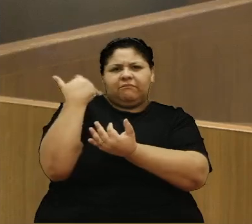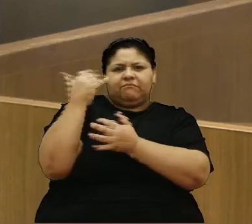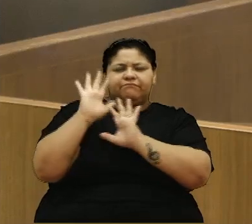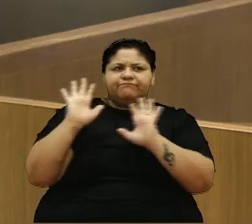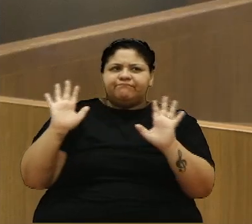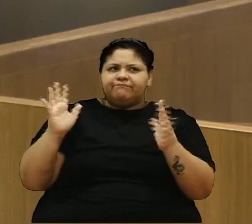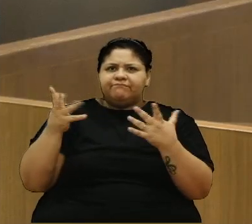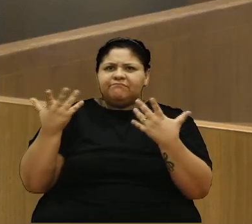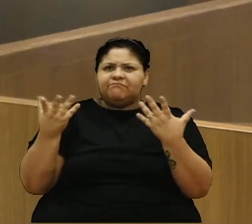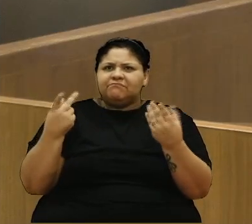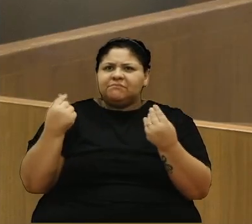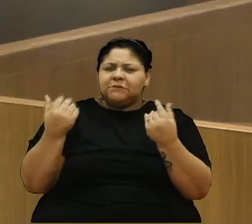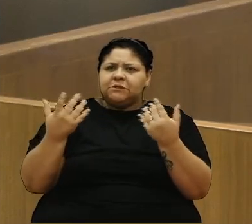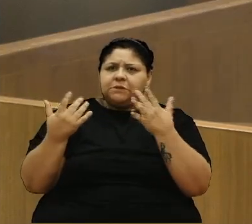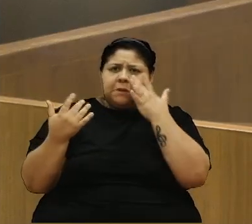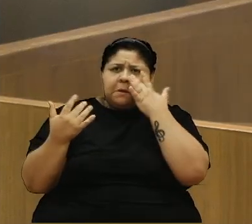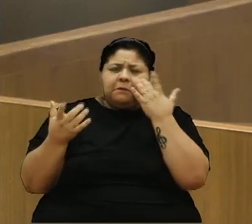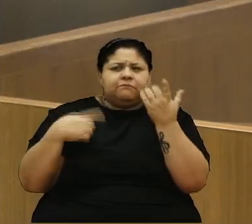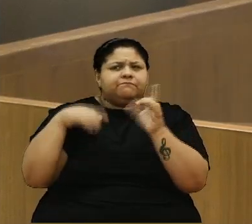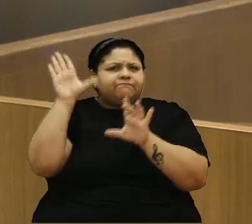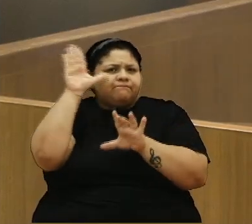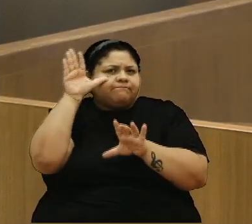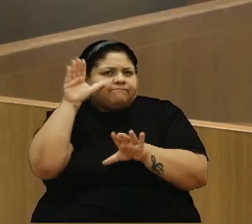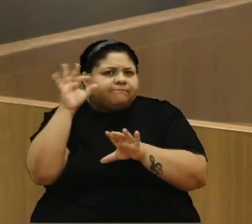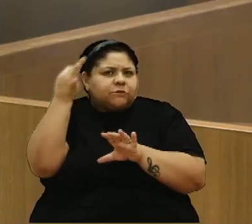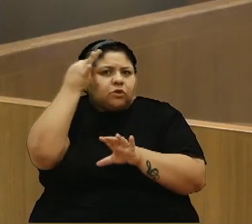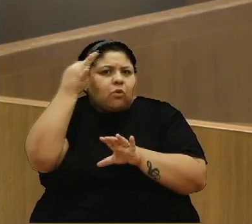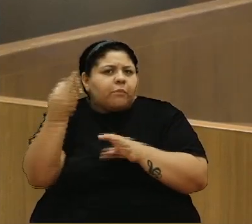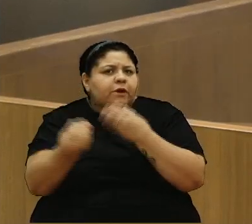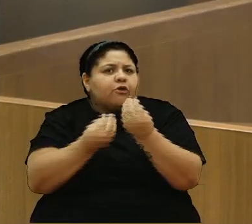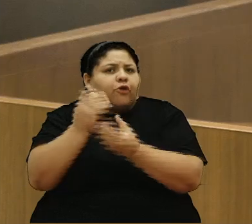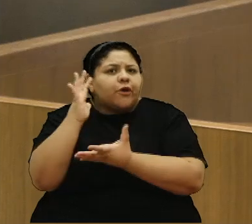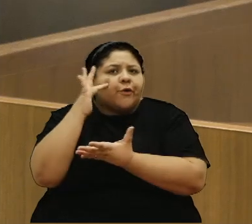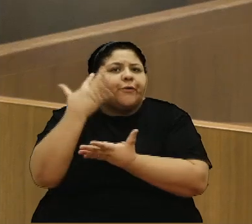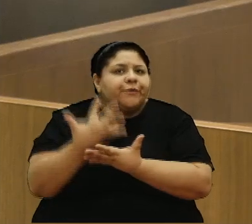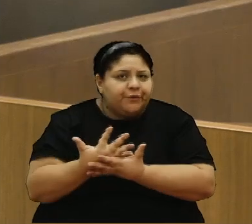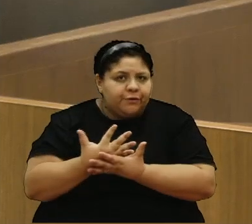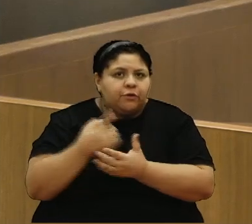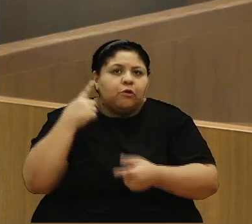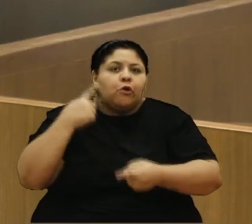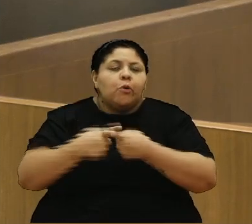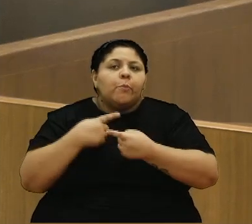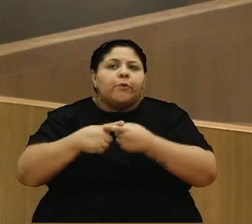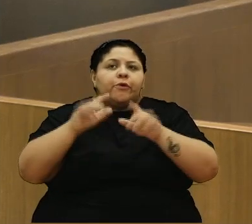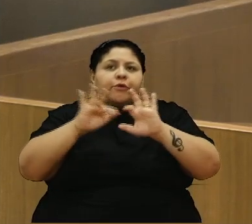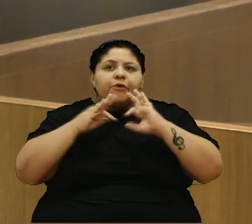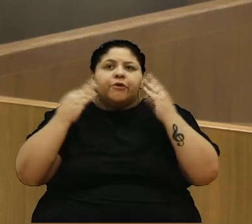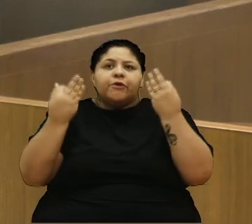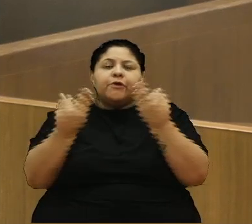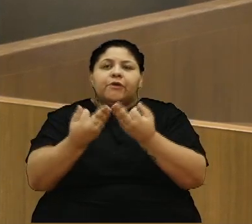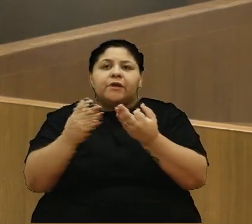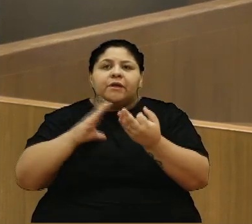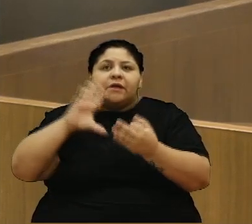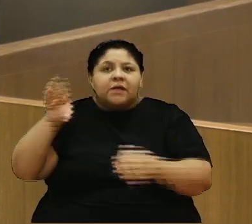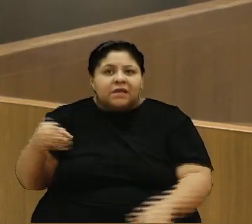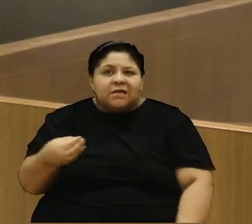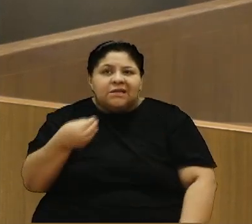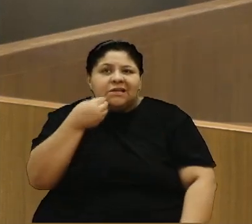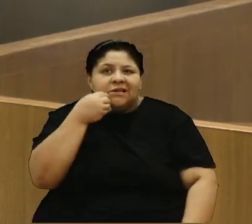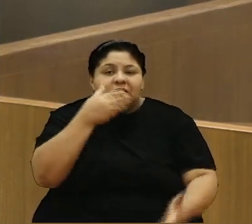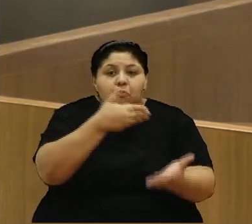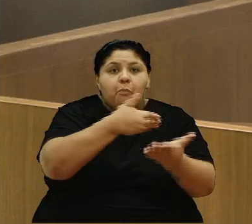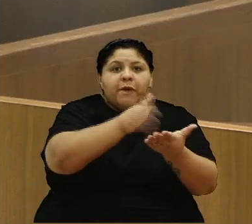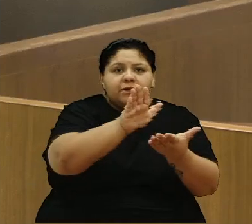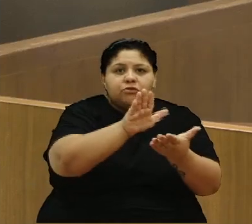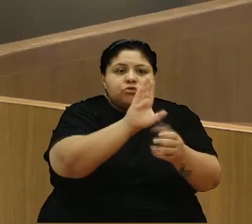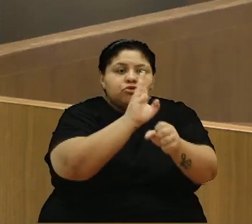assim uma certa curiosidade de compreender o que levava aquelas famílias, então, a terem a possibilidade de despejo no Campos da